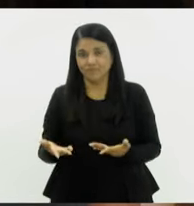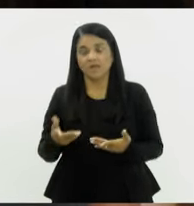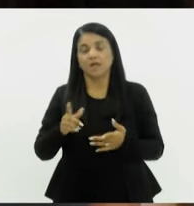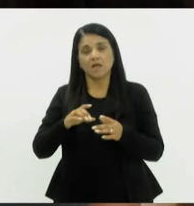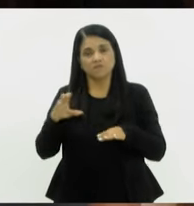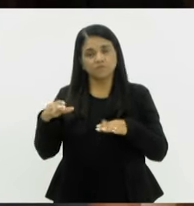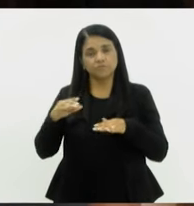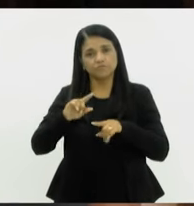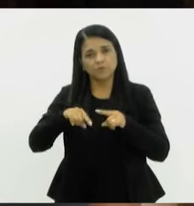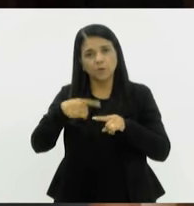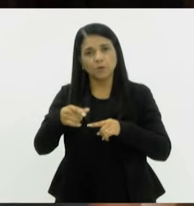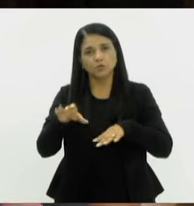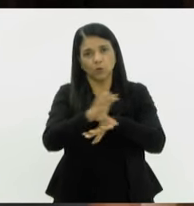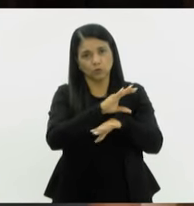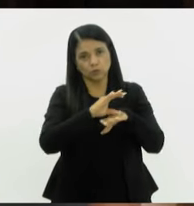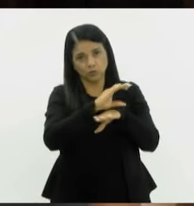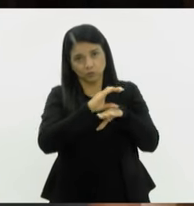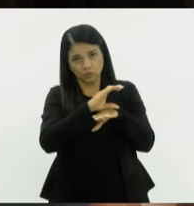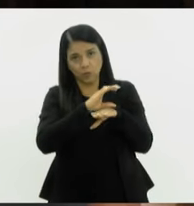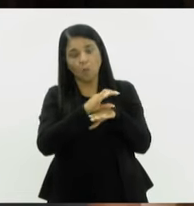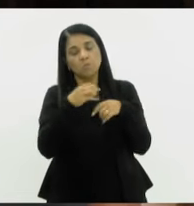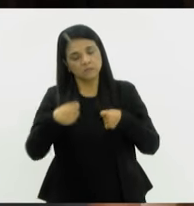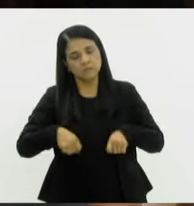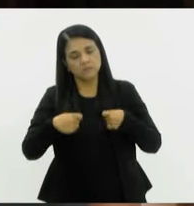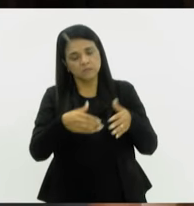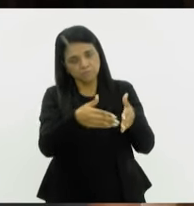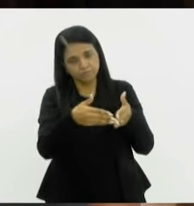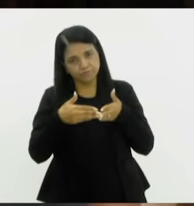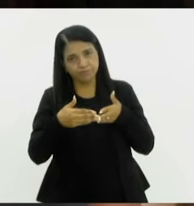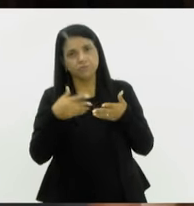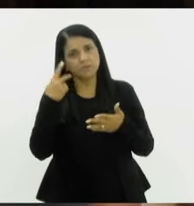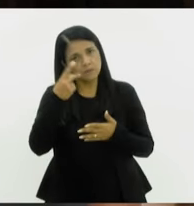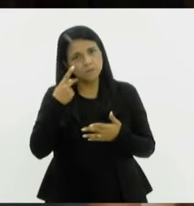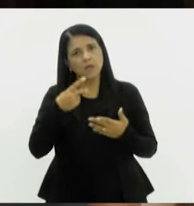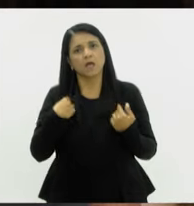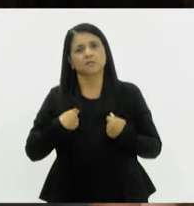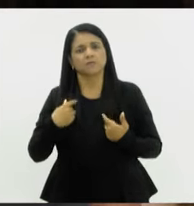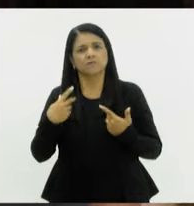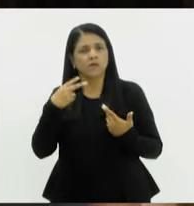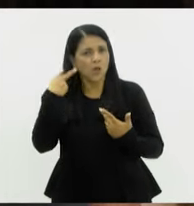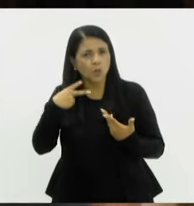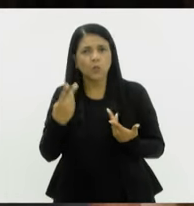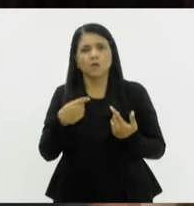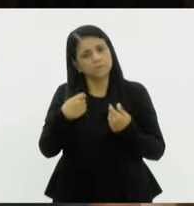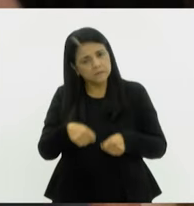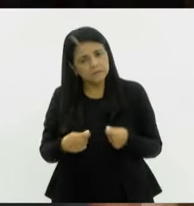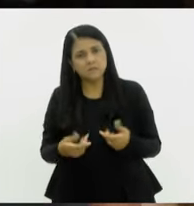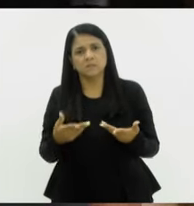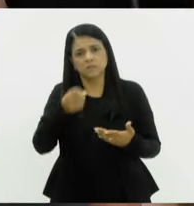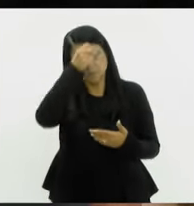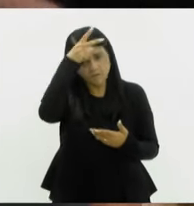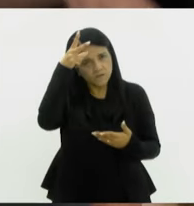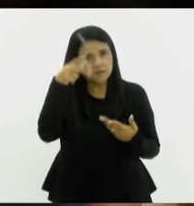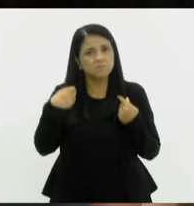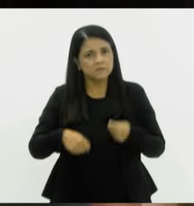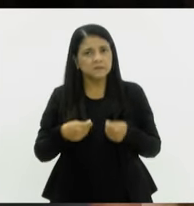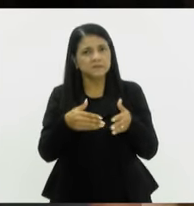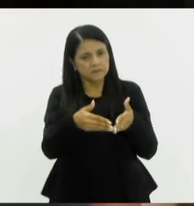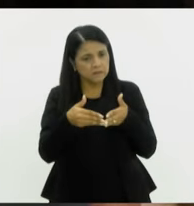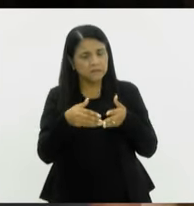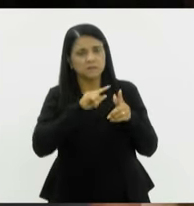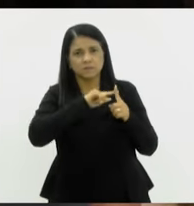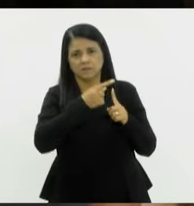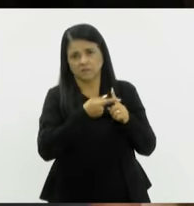constituição tem que ter licença maternidade para as mulheres e nós conseguimos e isso foi para as assembleias e foi para as câmaras de